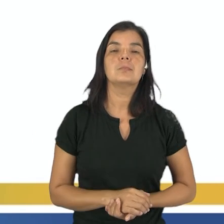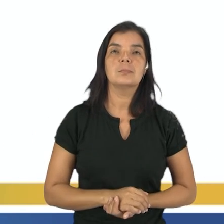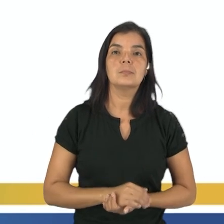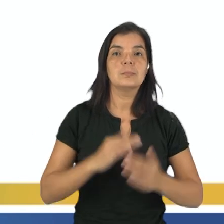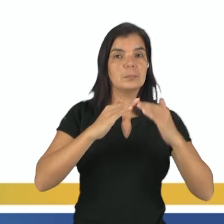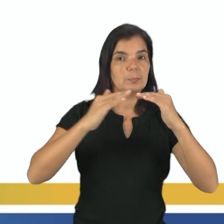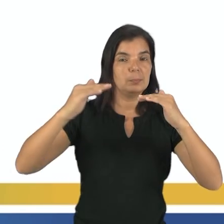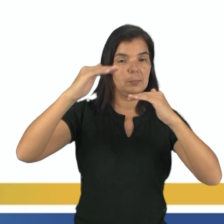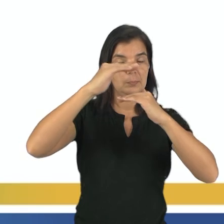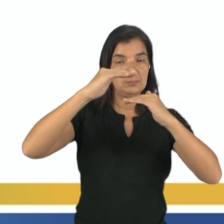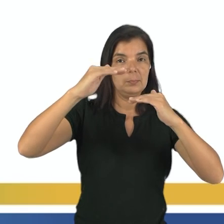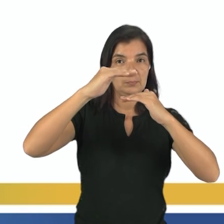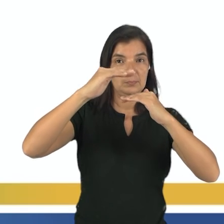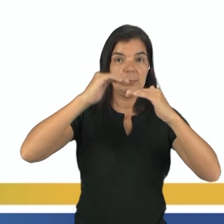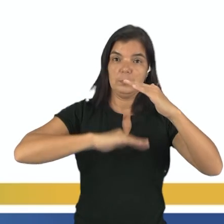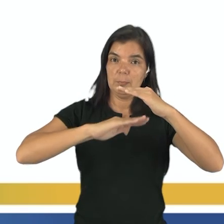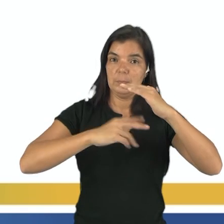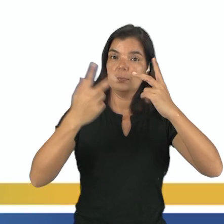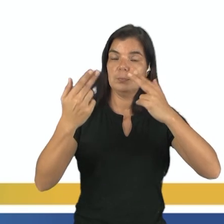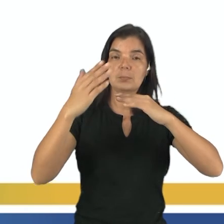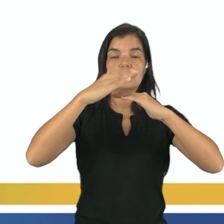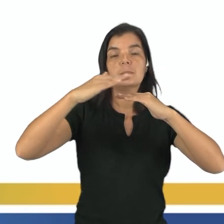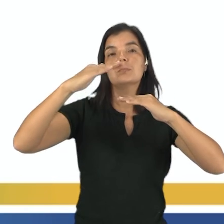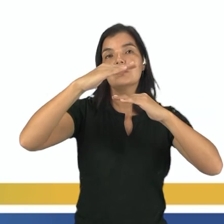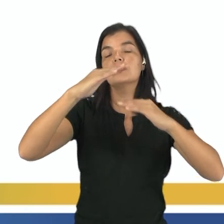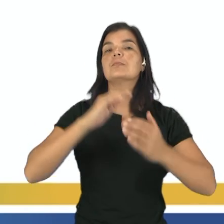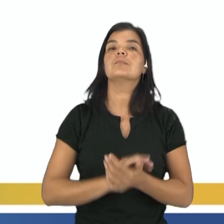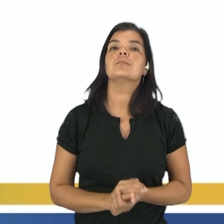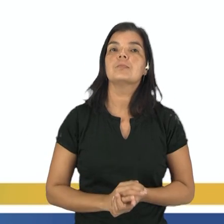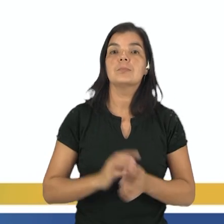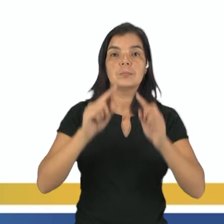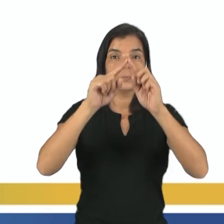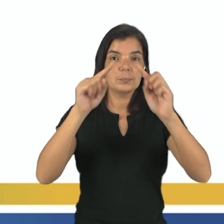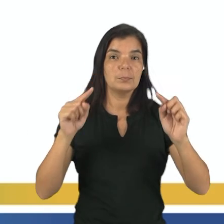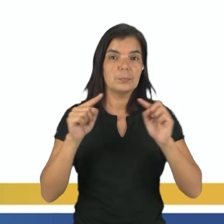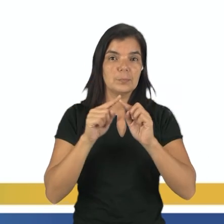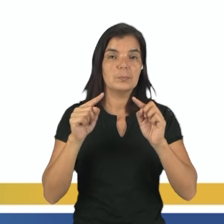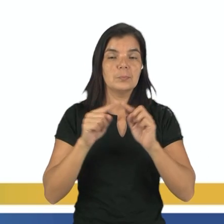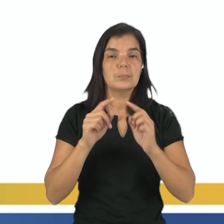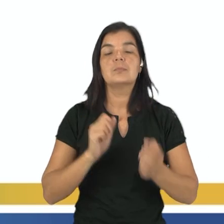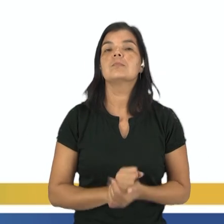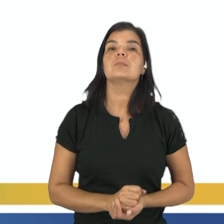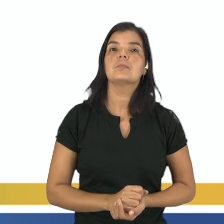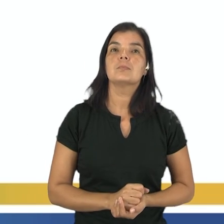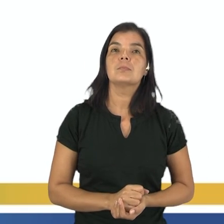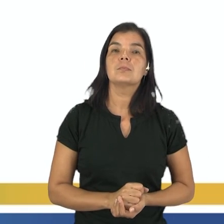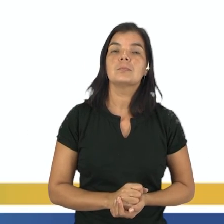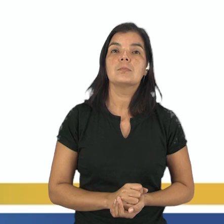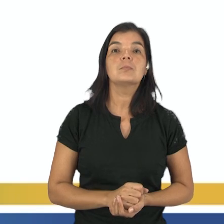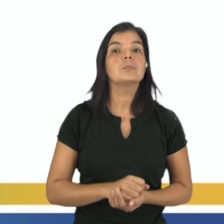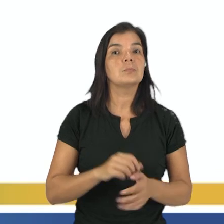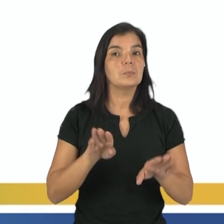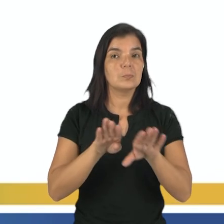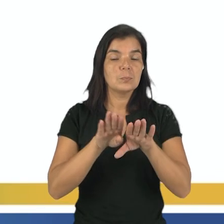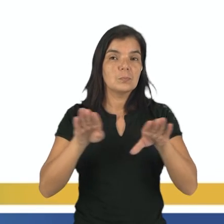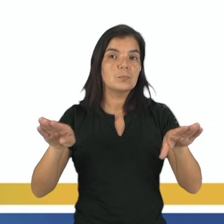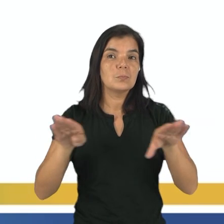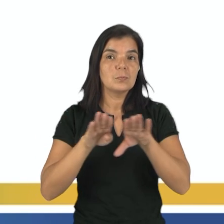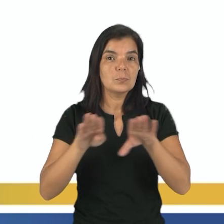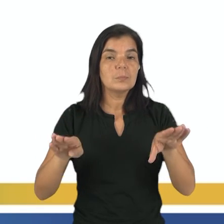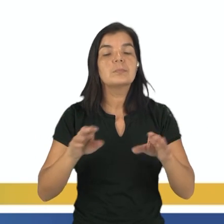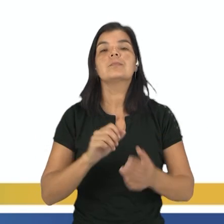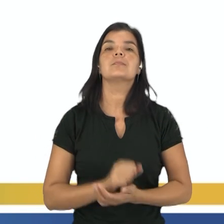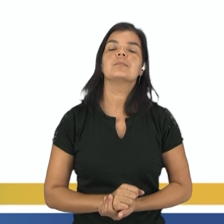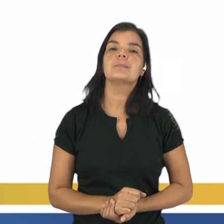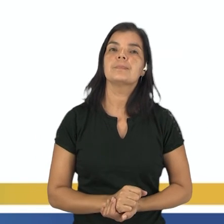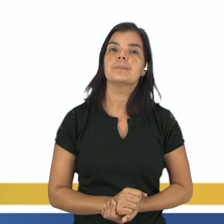desculpa, a base de baixo é igual à face de cima, que são triângulos. Então, esse sólido aí é a planificação,